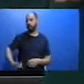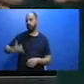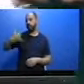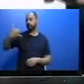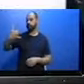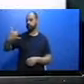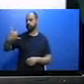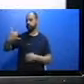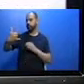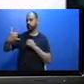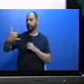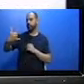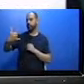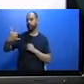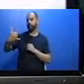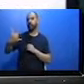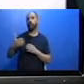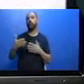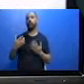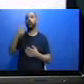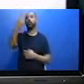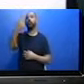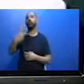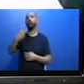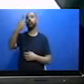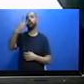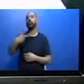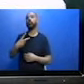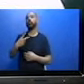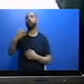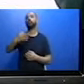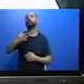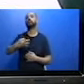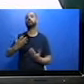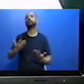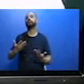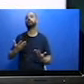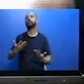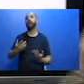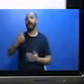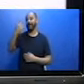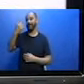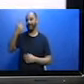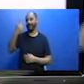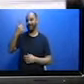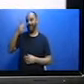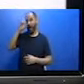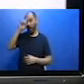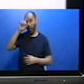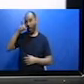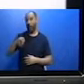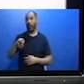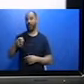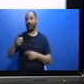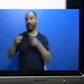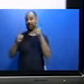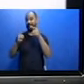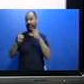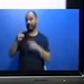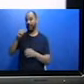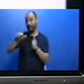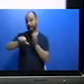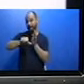celular qual das duas é correta é uma ordem não é pessoal a ordem para